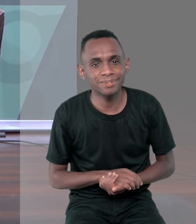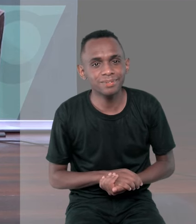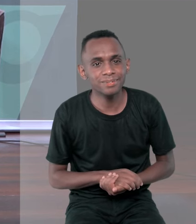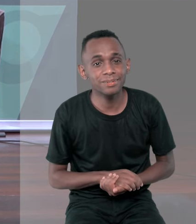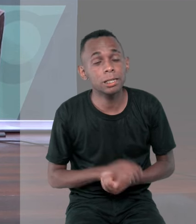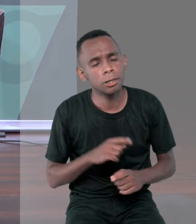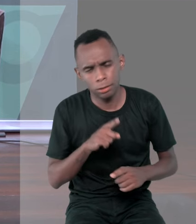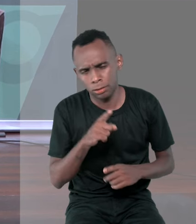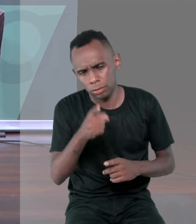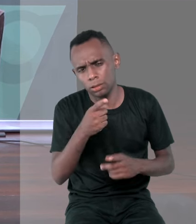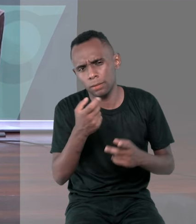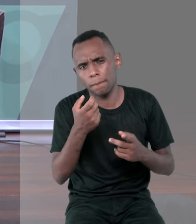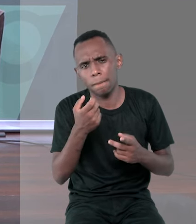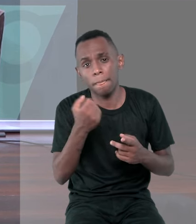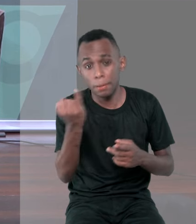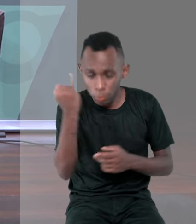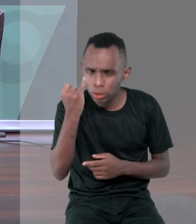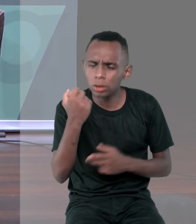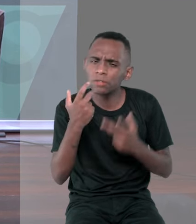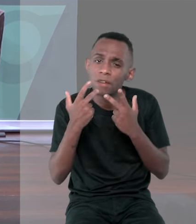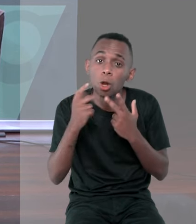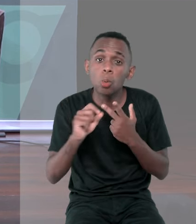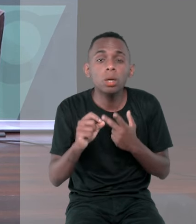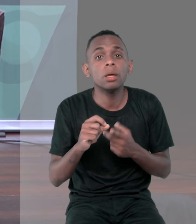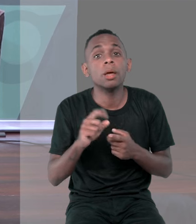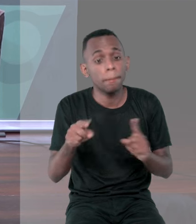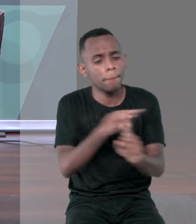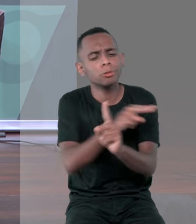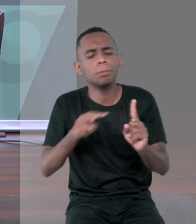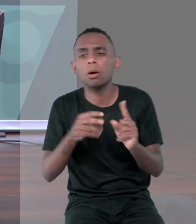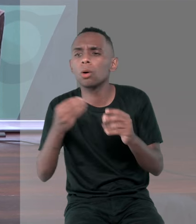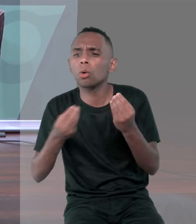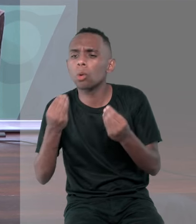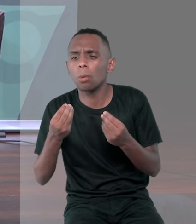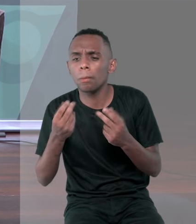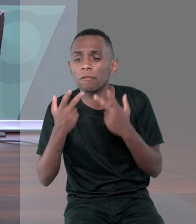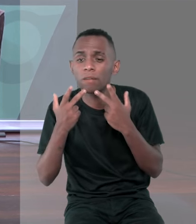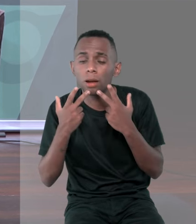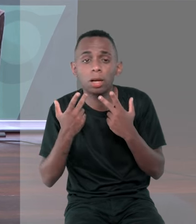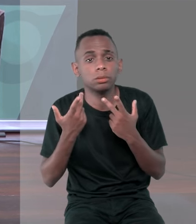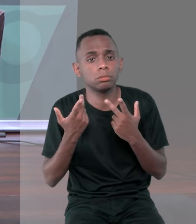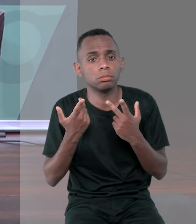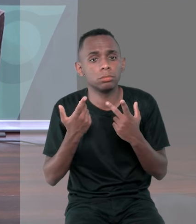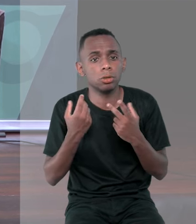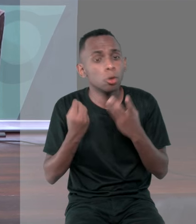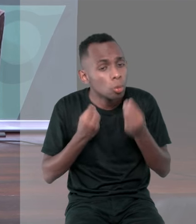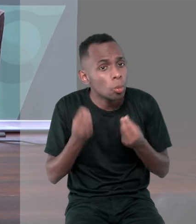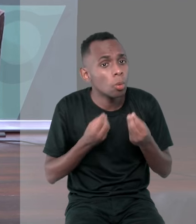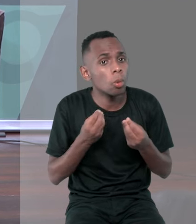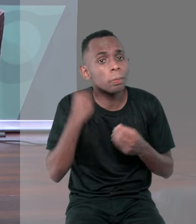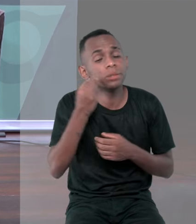Mas isso que você falou, Márcio, acho que é muito importante a questão da perspectiva, ou seja, de onde é que a gente está falando, né? De que ponto de vista a gente está